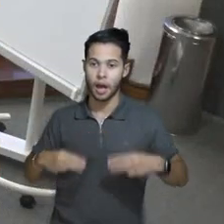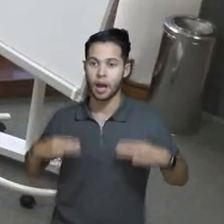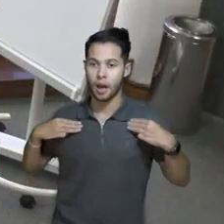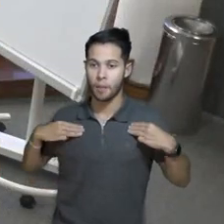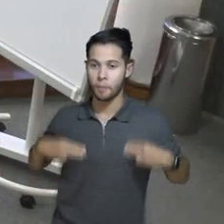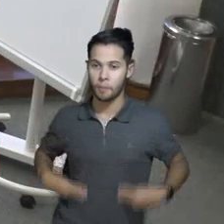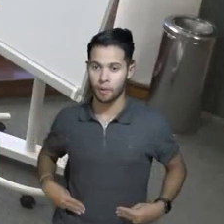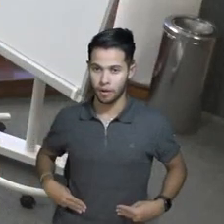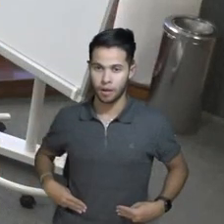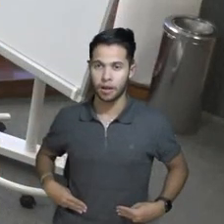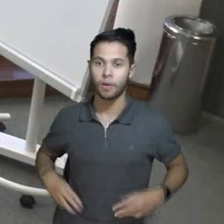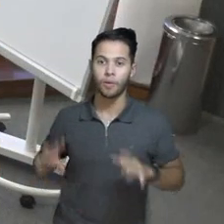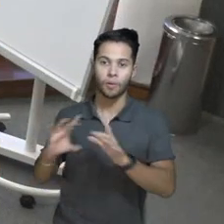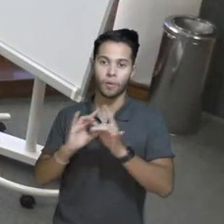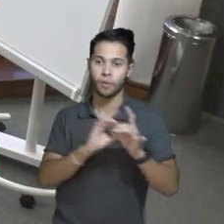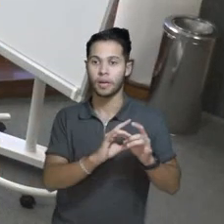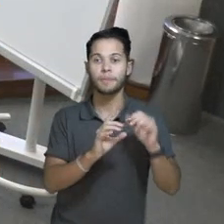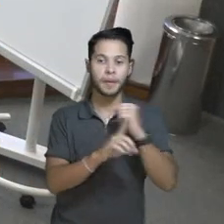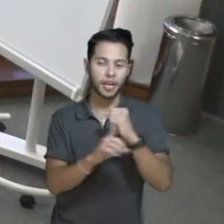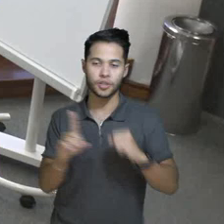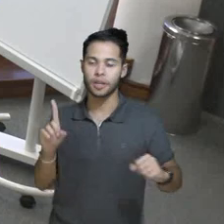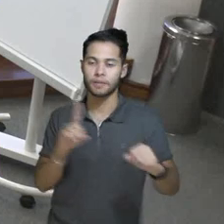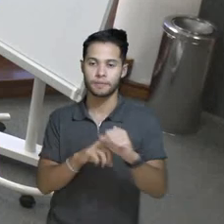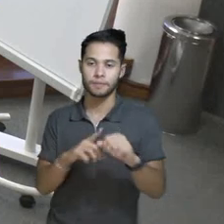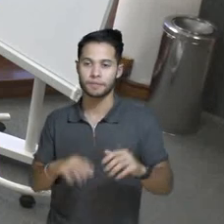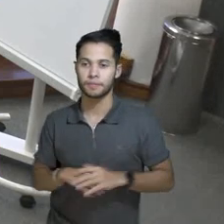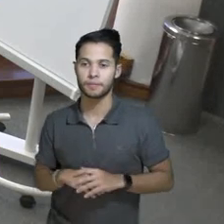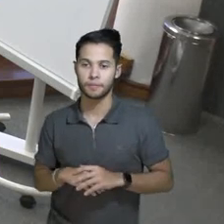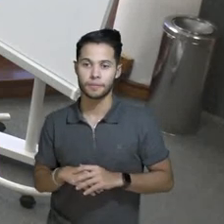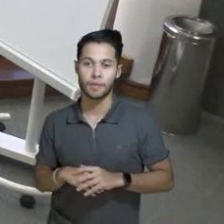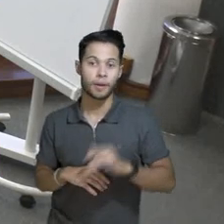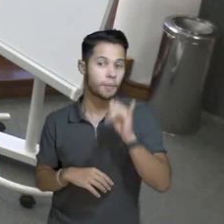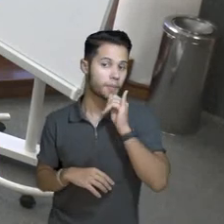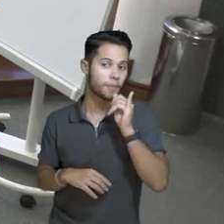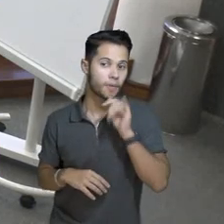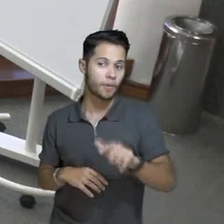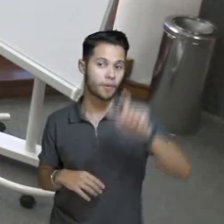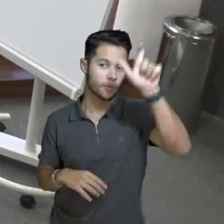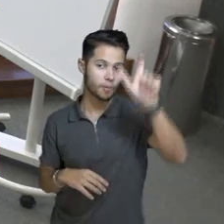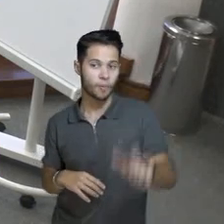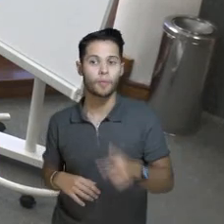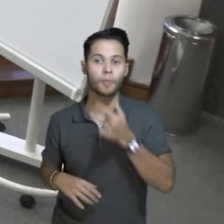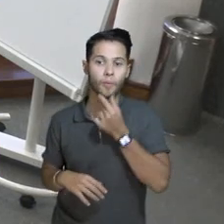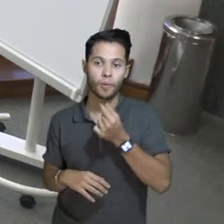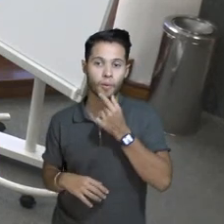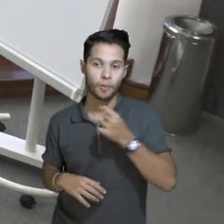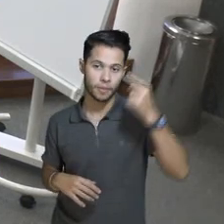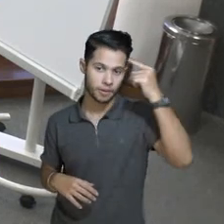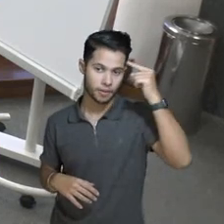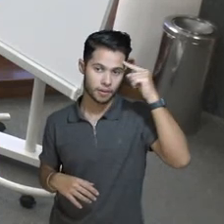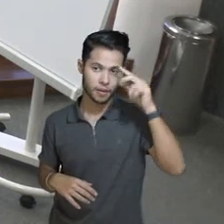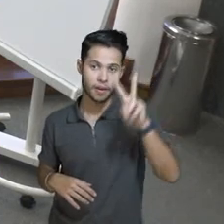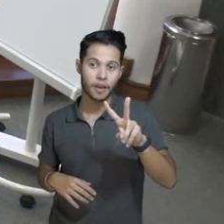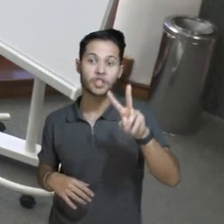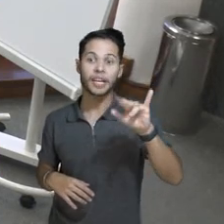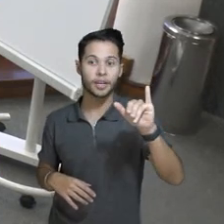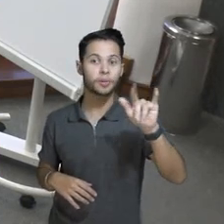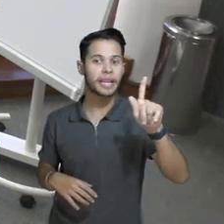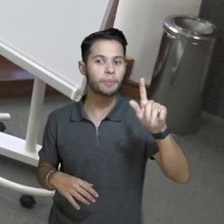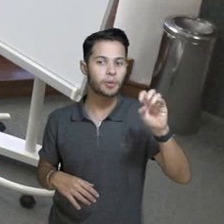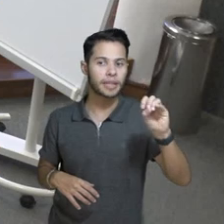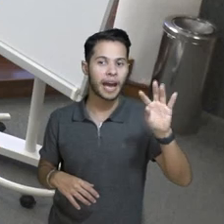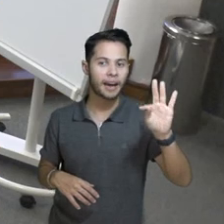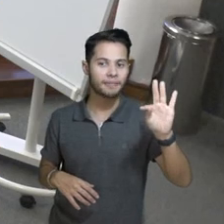social se nós pegarmos o vigotsky ele vai dizer que a mediação ela é social e